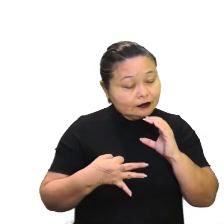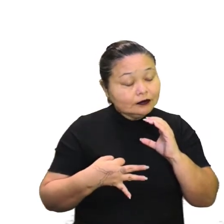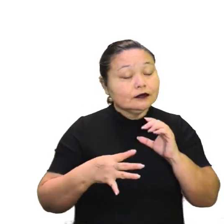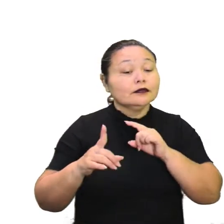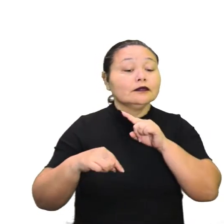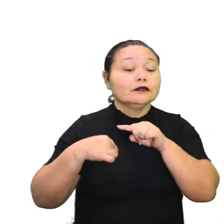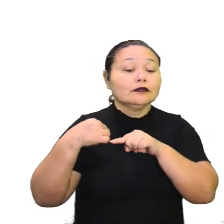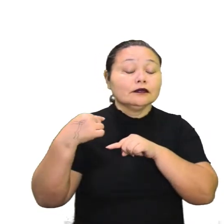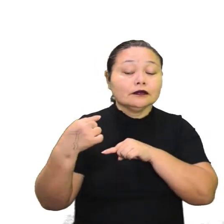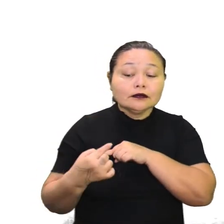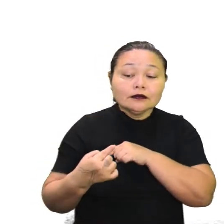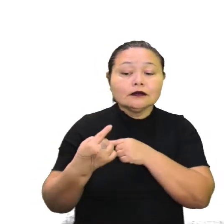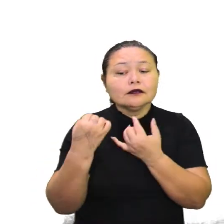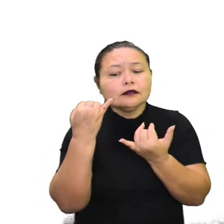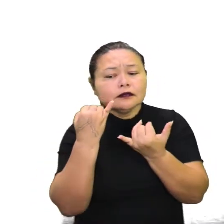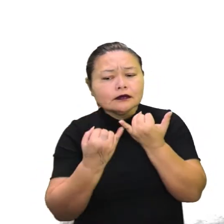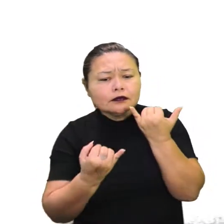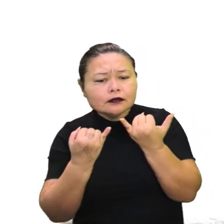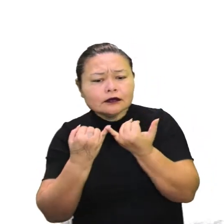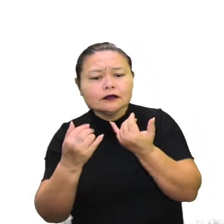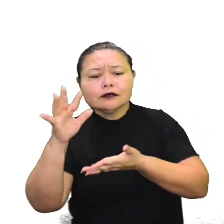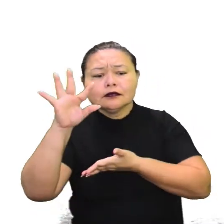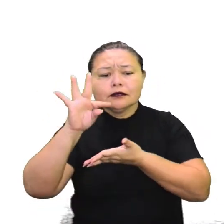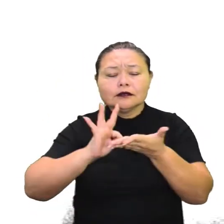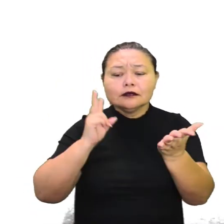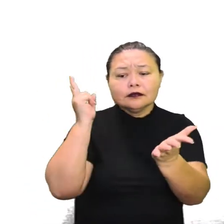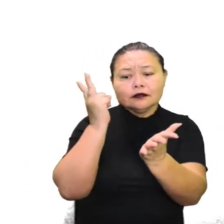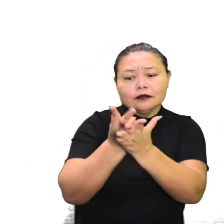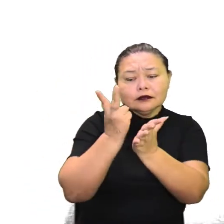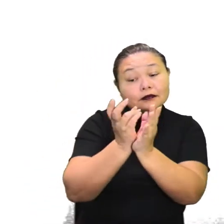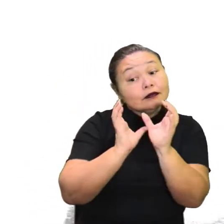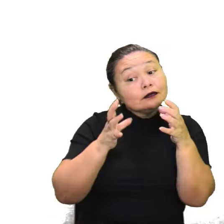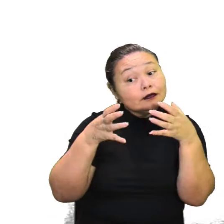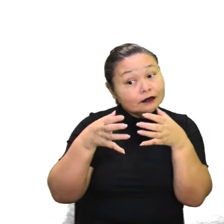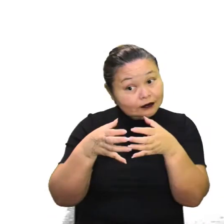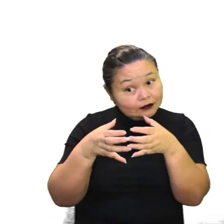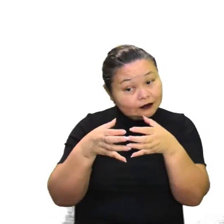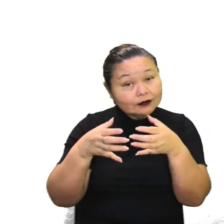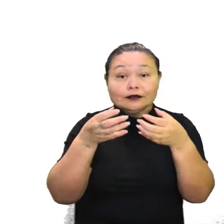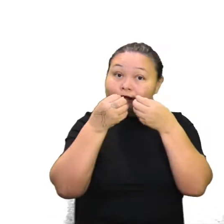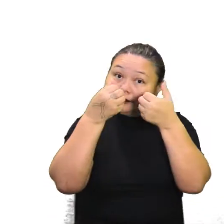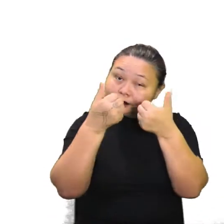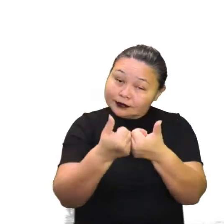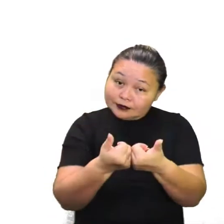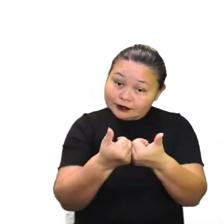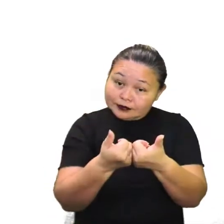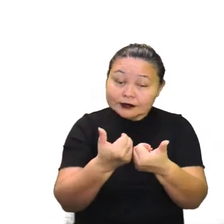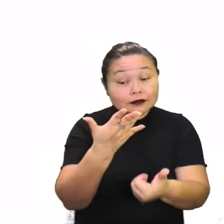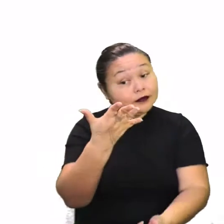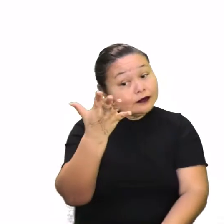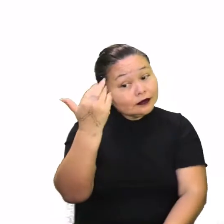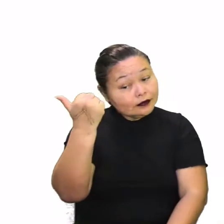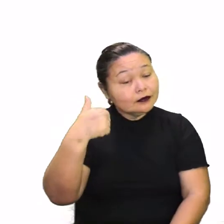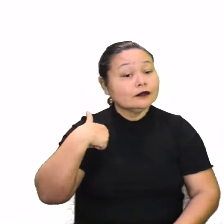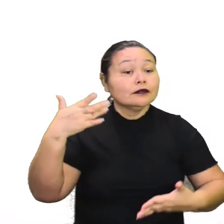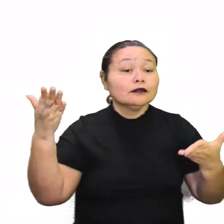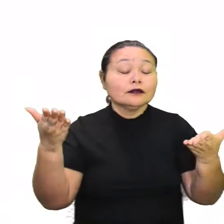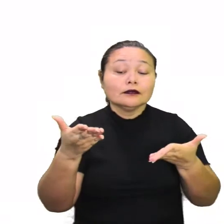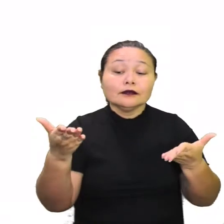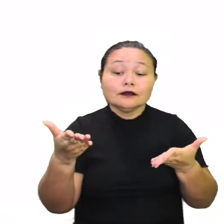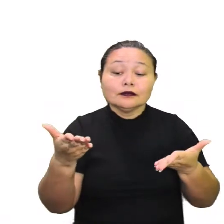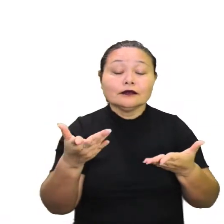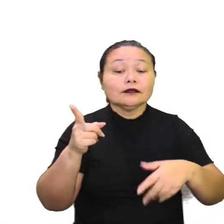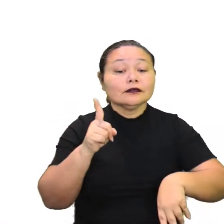nós vamos ver algo semelhante com o texto da mesma espécie. Muito bem, então vamos embora porque agora